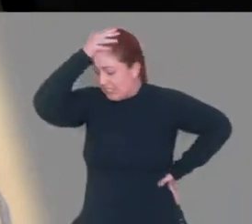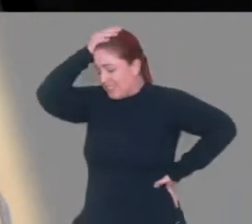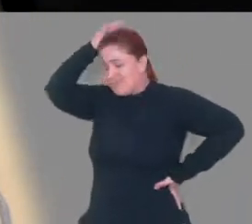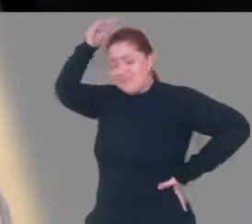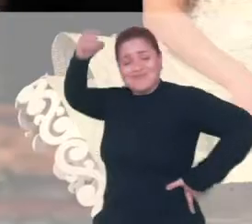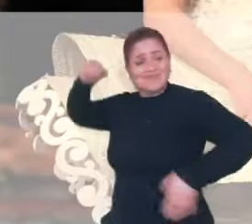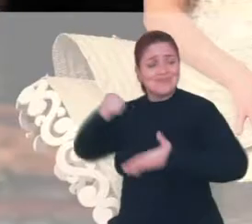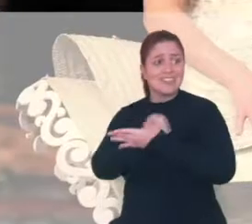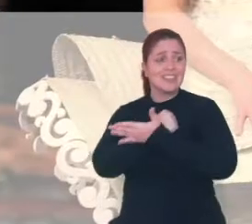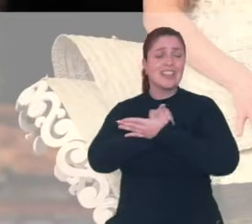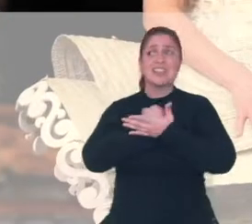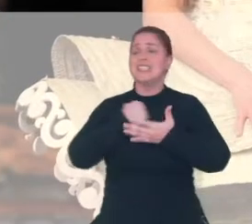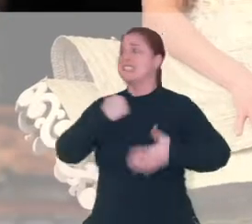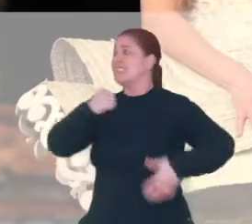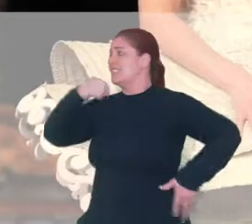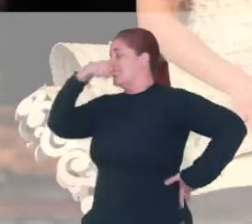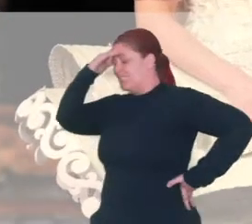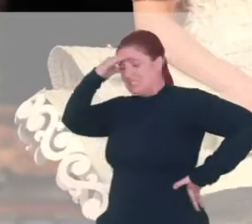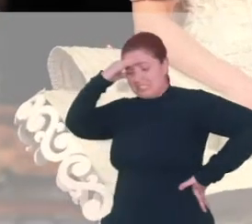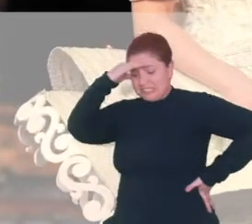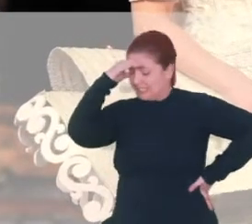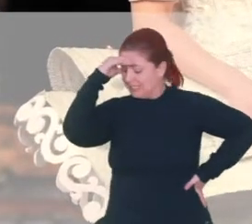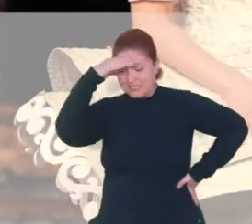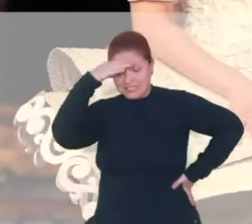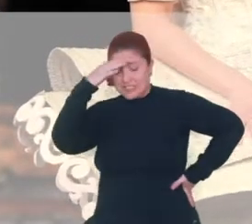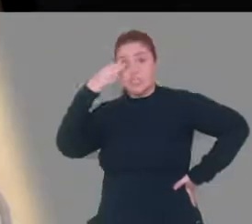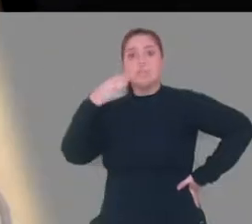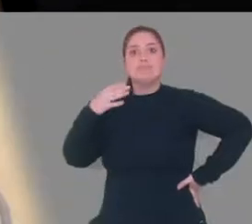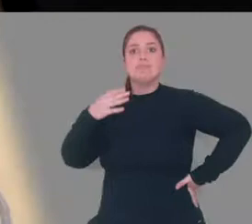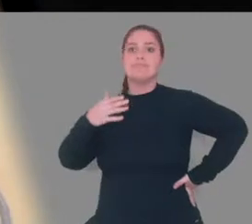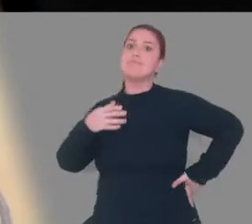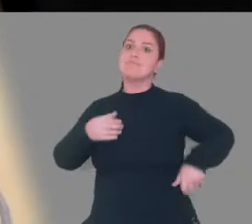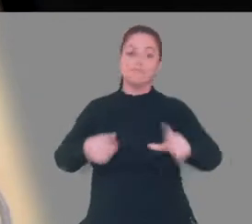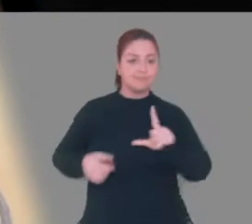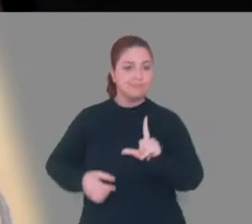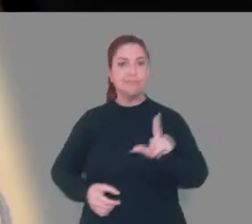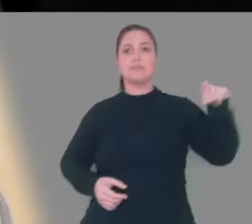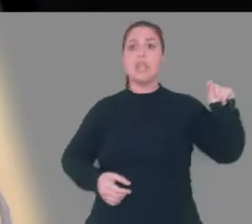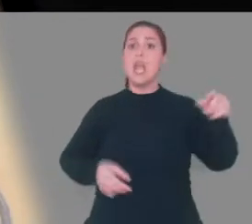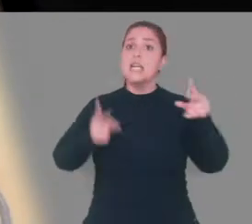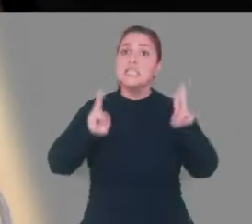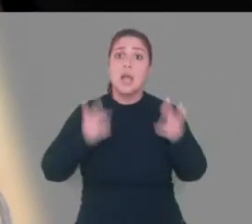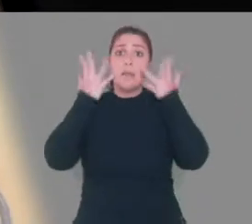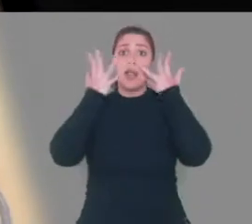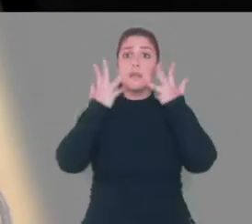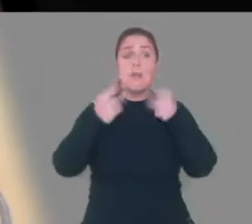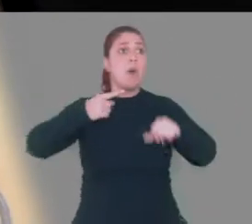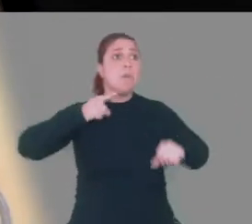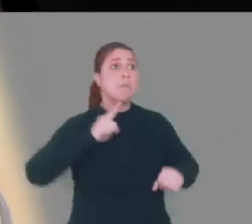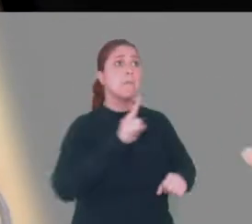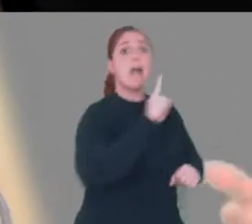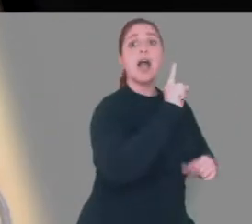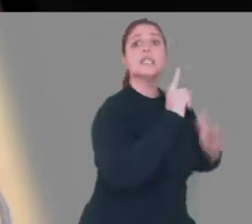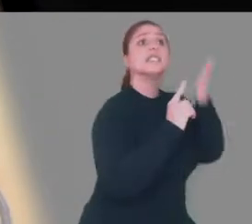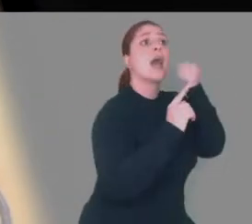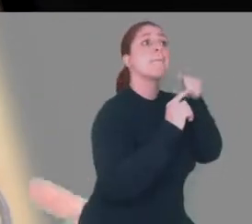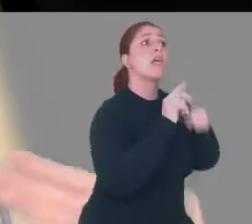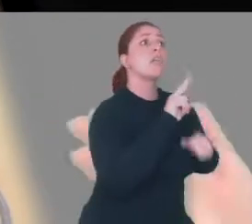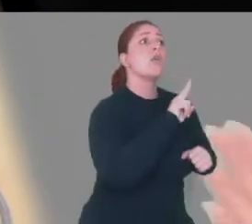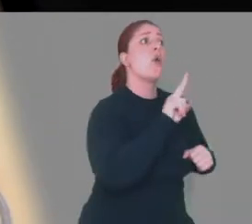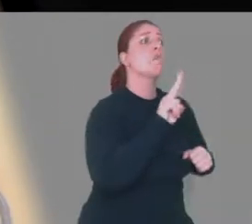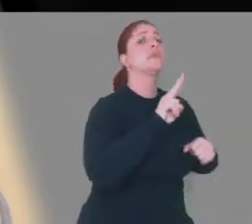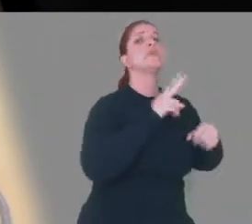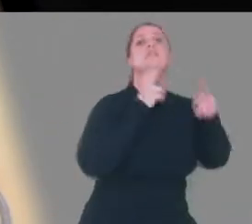Agora foi a vez do macaco. E assim a coisa seguia. Cada bicho que falava com Tupã, um a um, caía